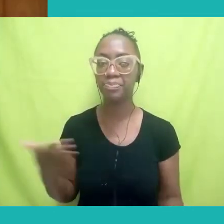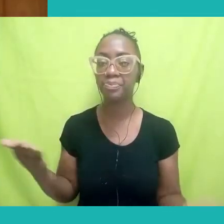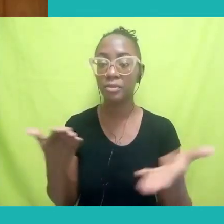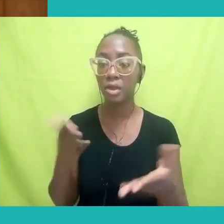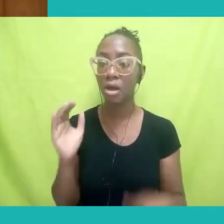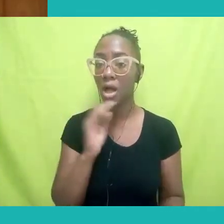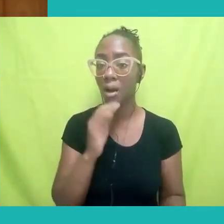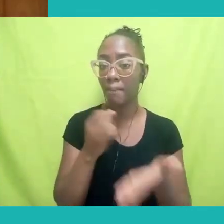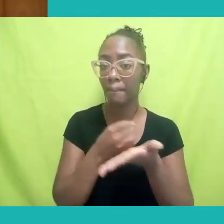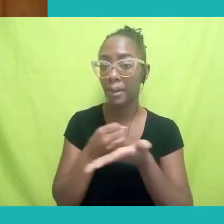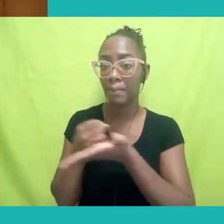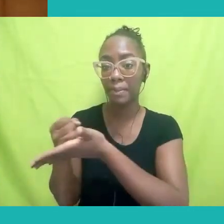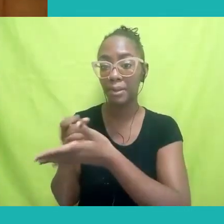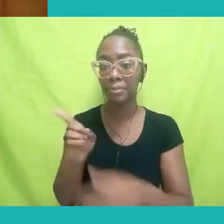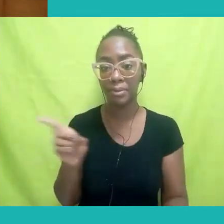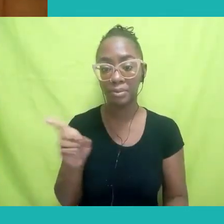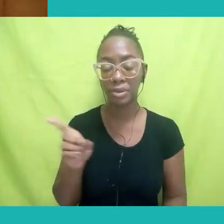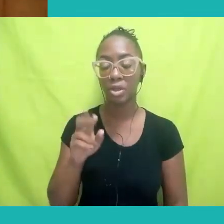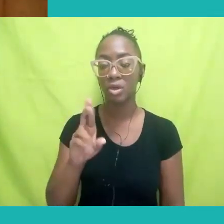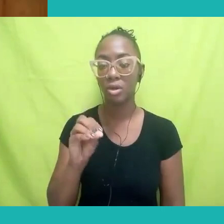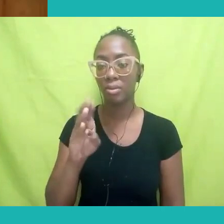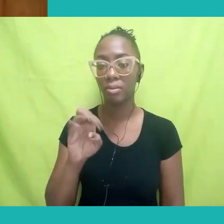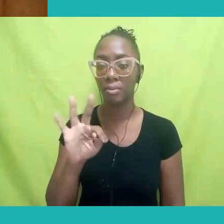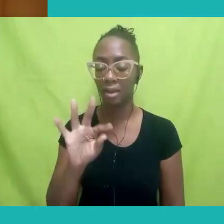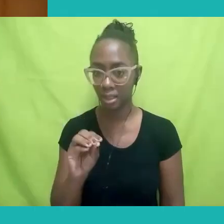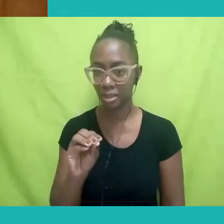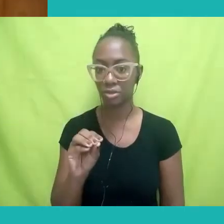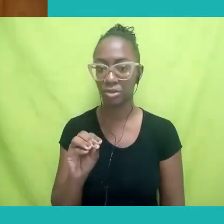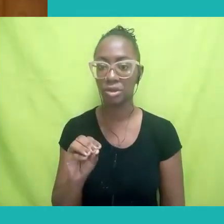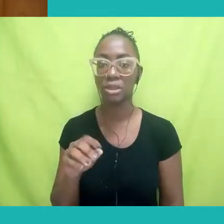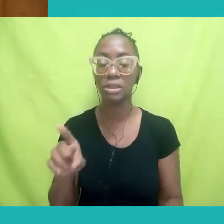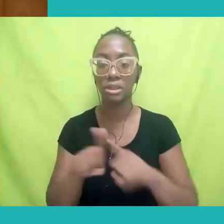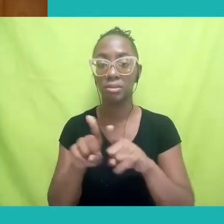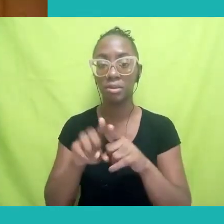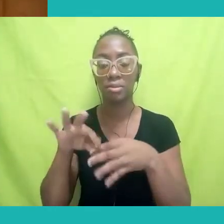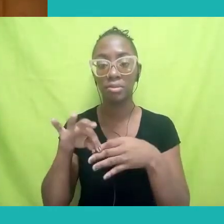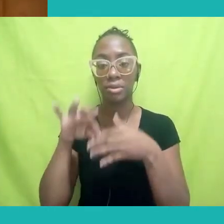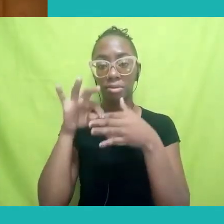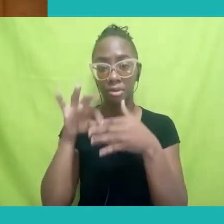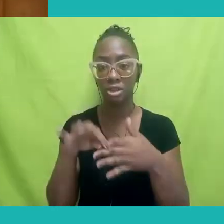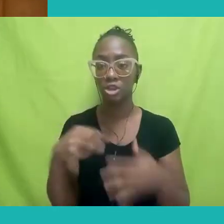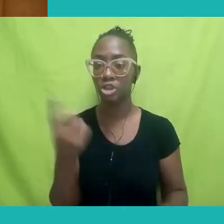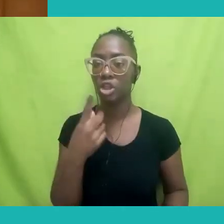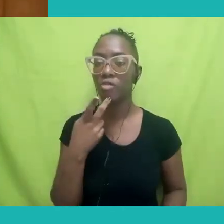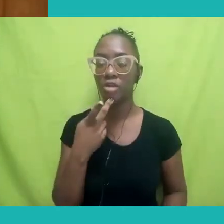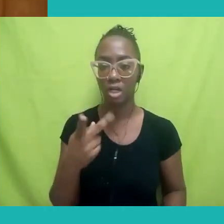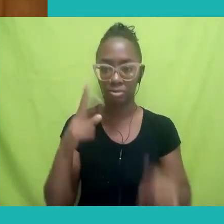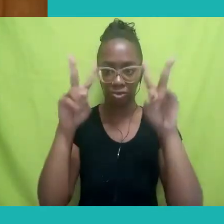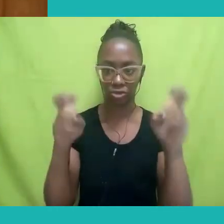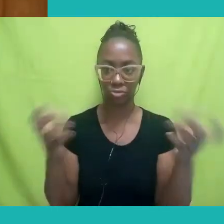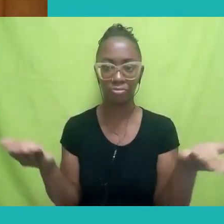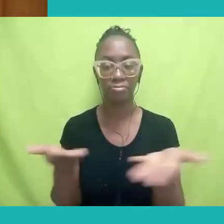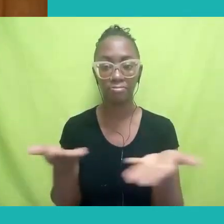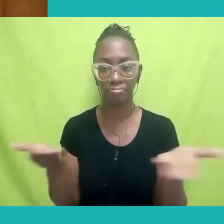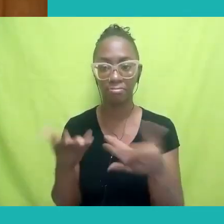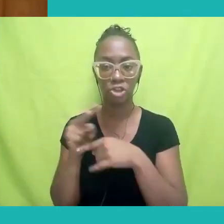doutor Roberto Carlos Rocha Caiate, e salientando que estamos aqui a tratar de um assunto, né, a